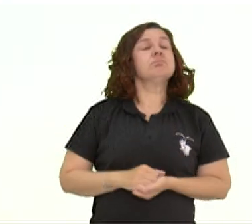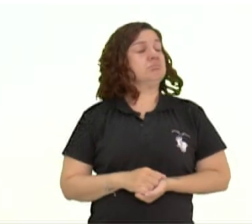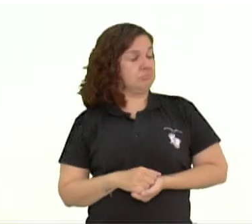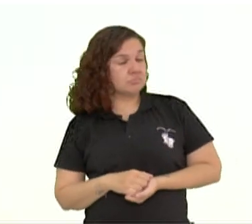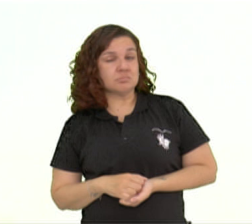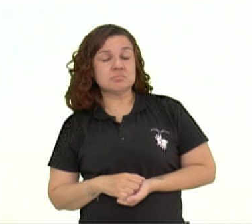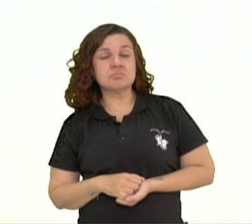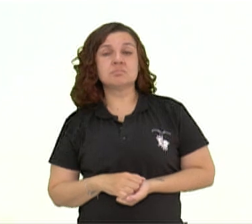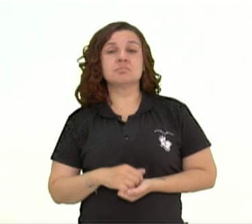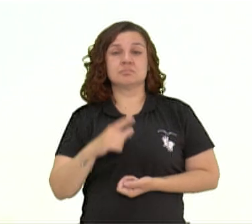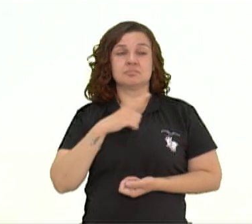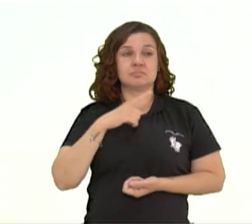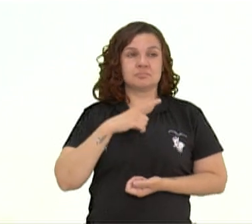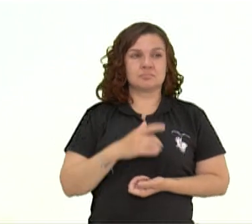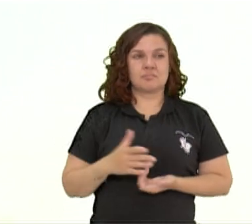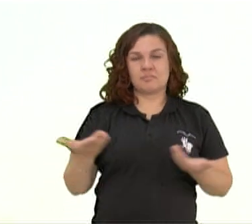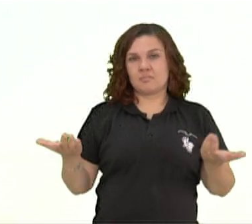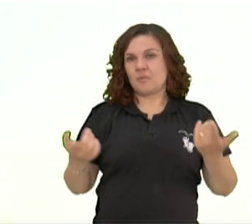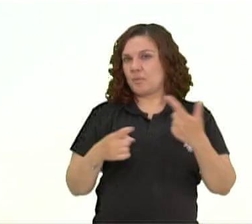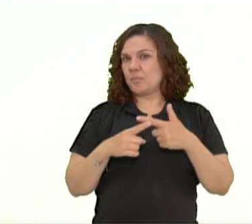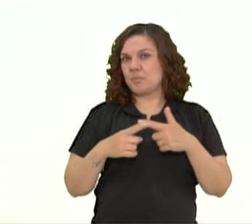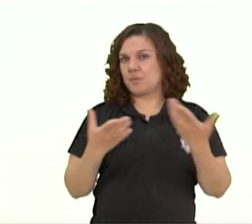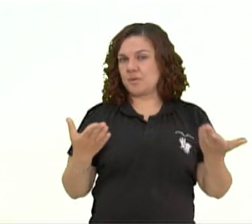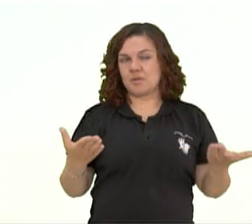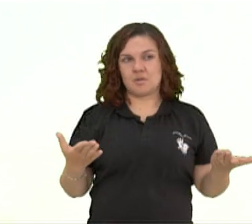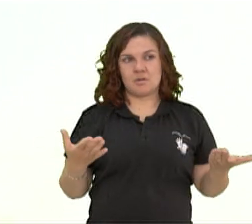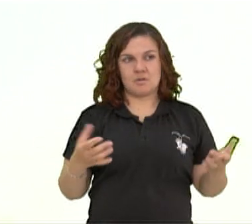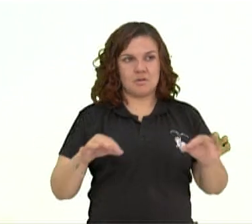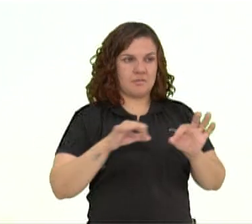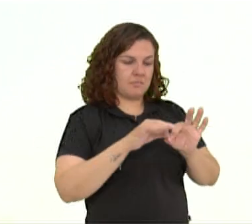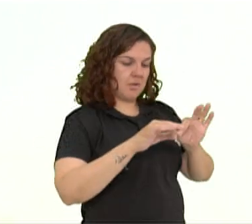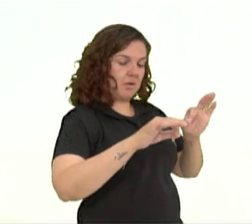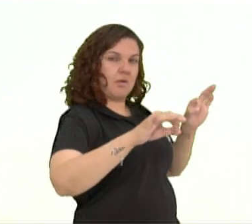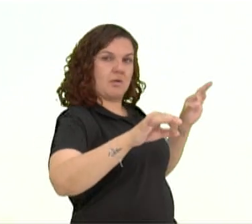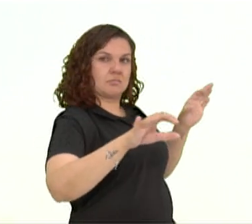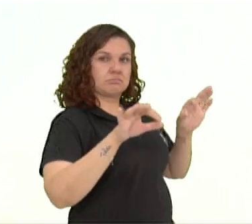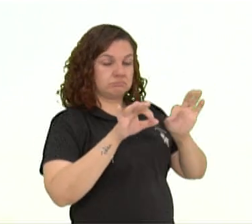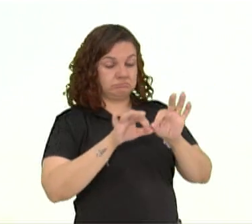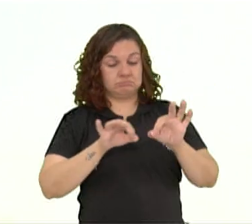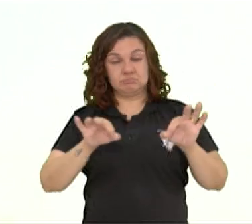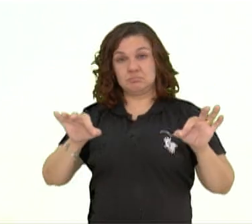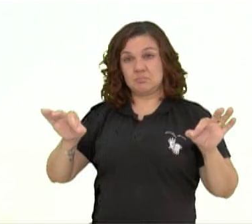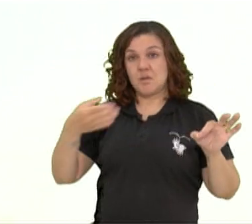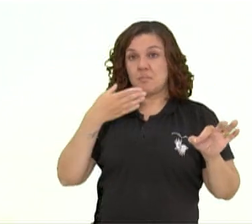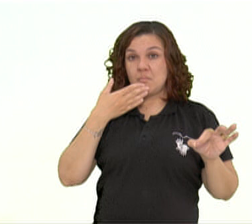sim, tá? É, tem, porque você mede lá com a trena e faz o letramento. Foi a